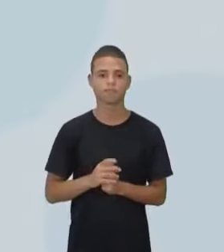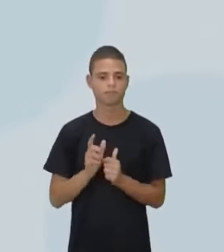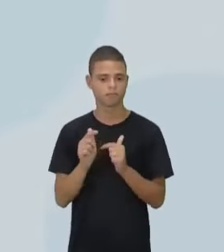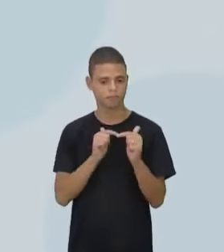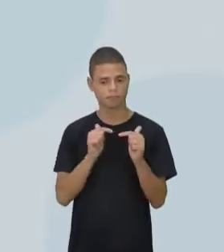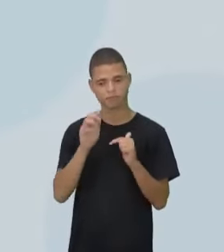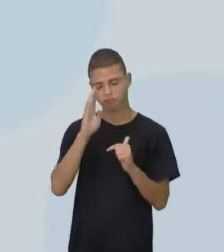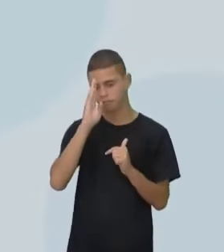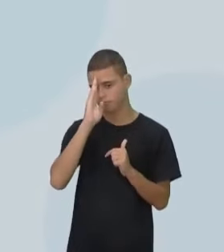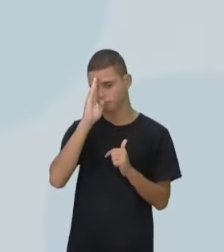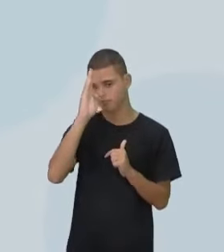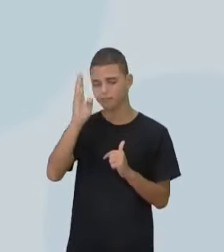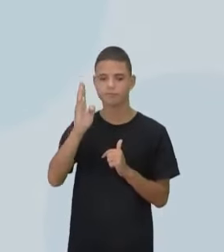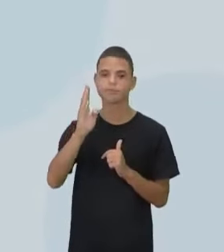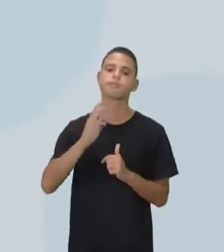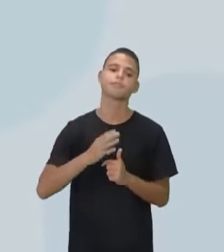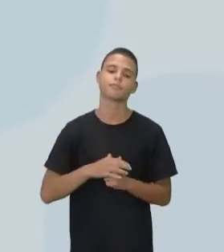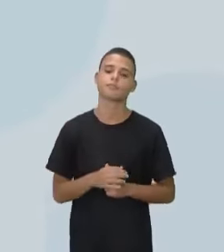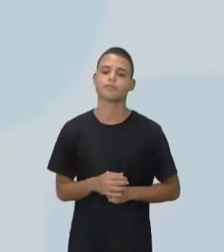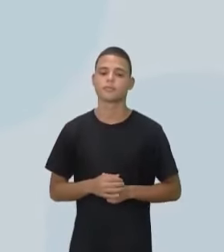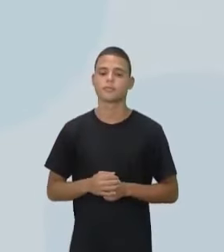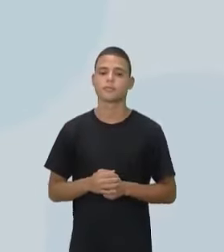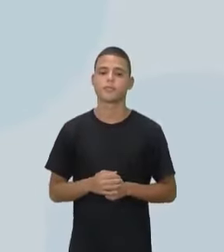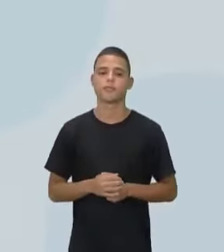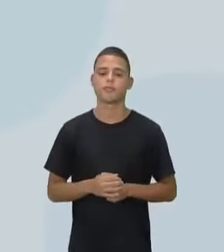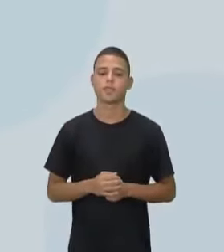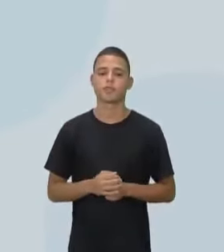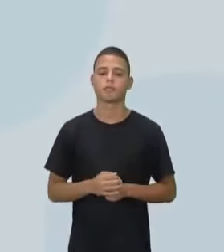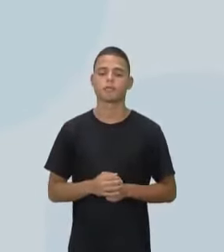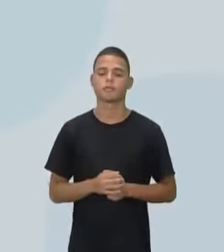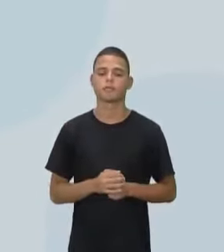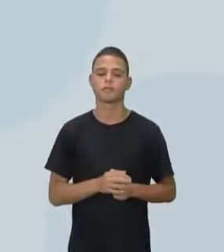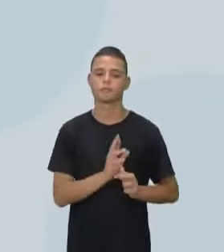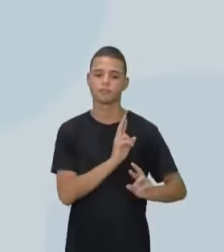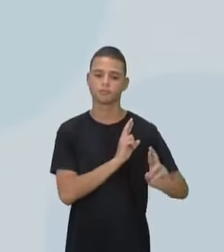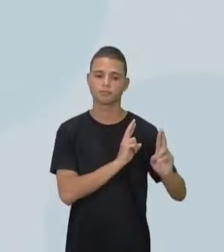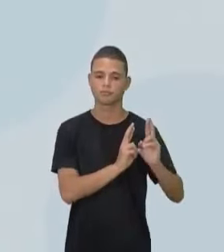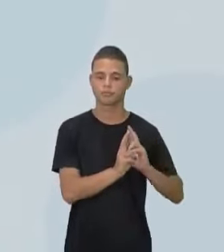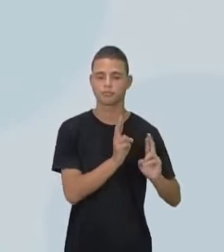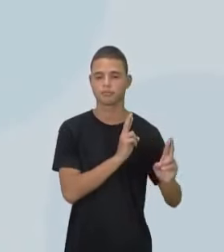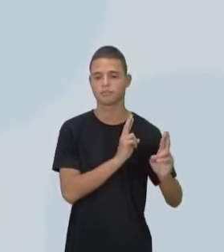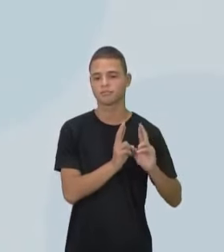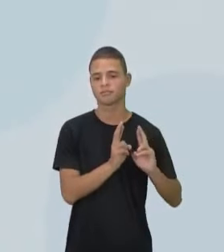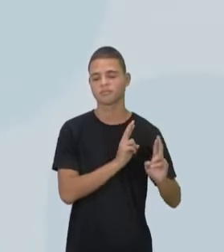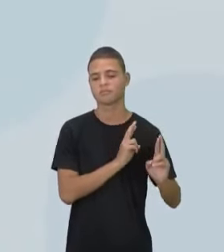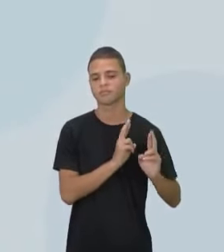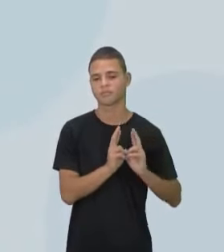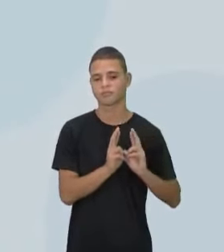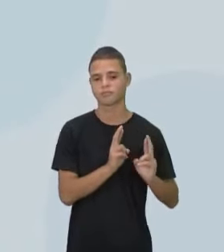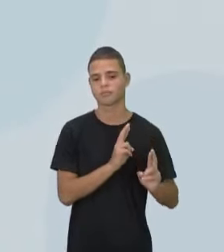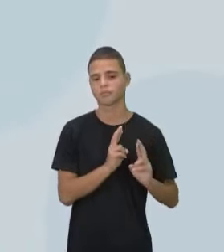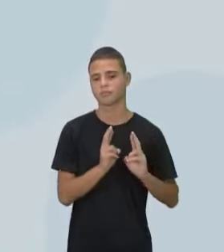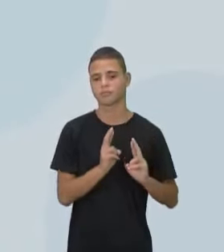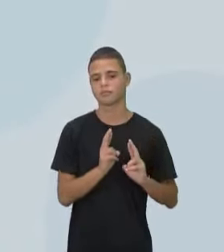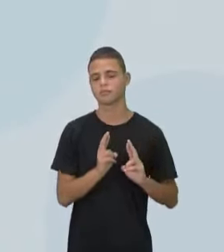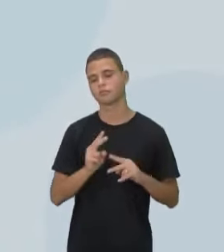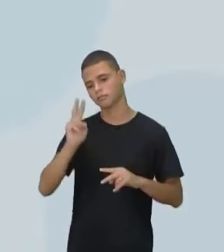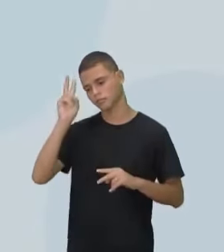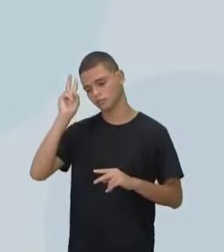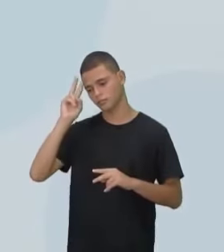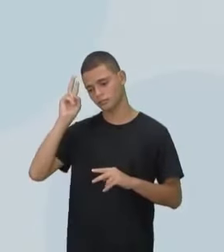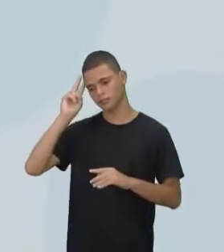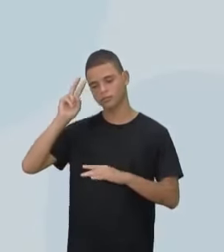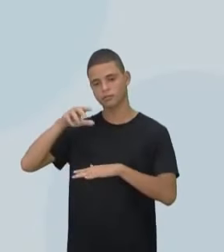aí principalmente a questão do caso do centro histórico,